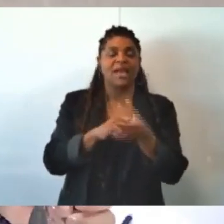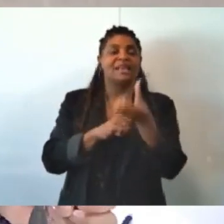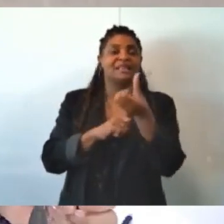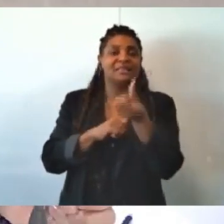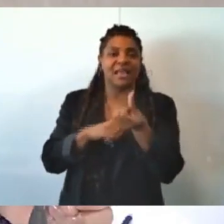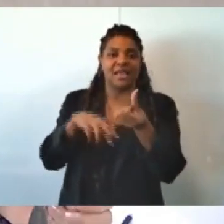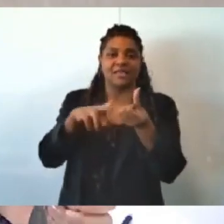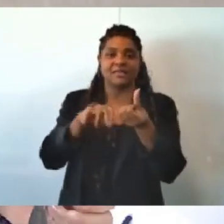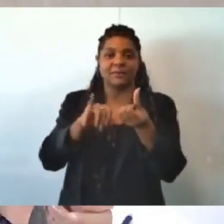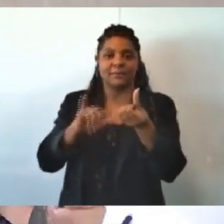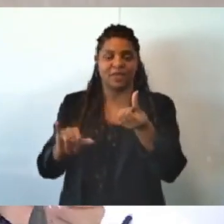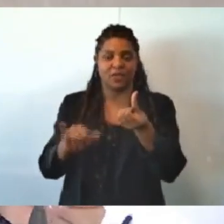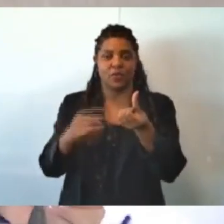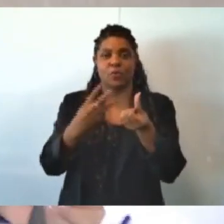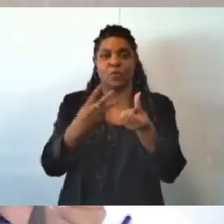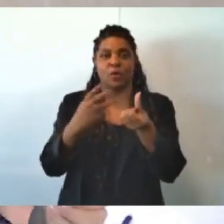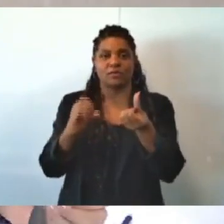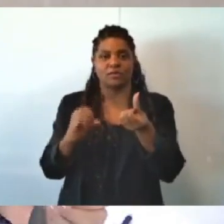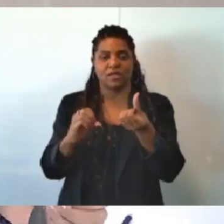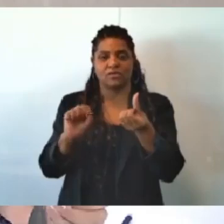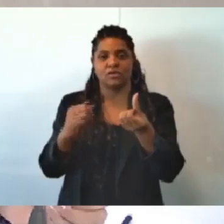6.480 toneladas ano.